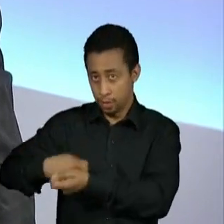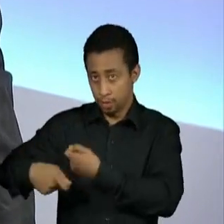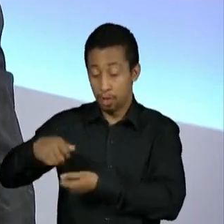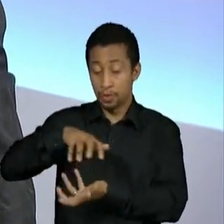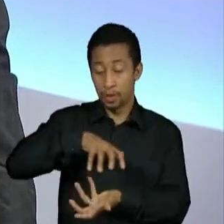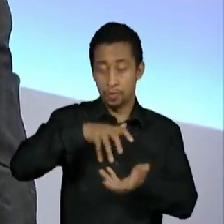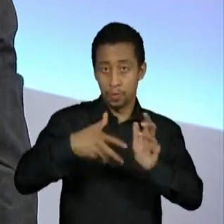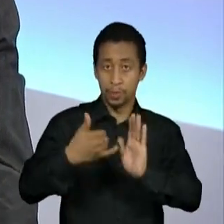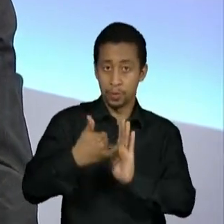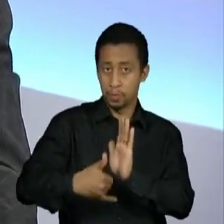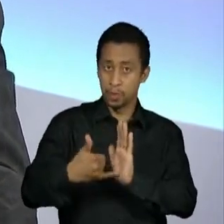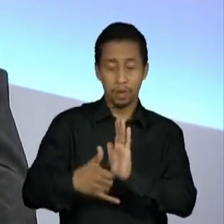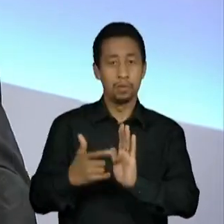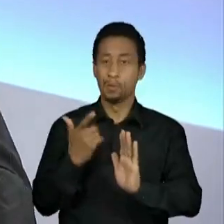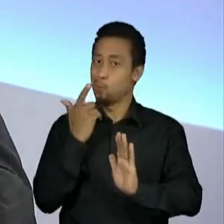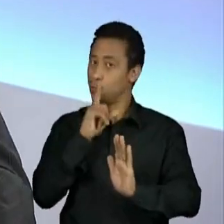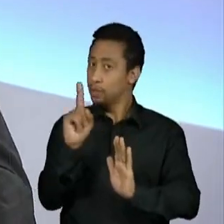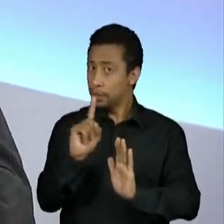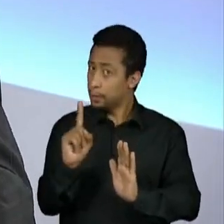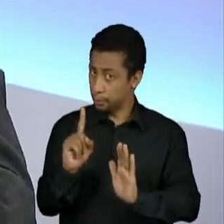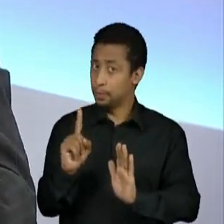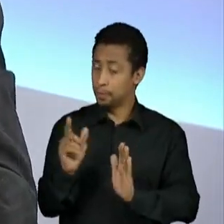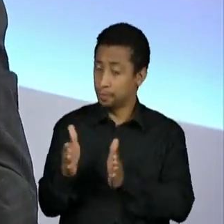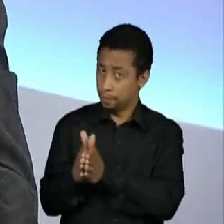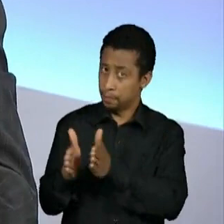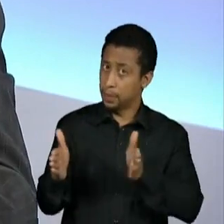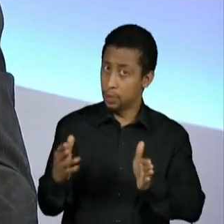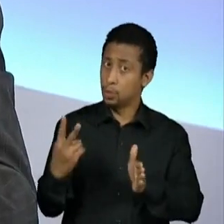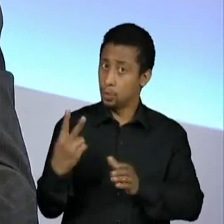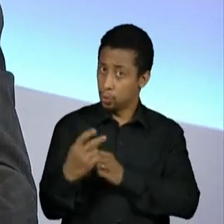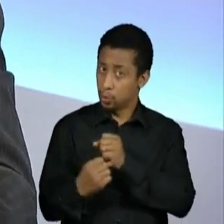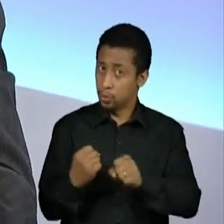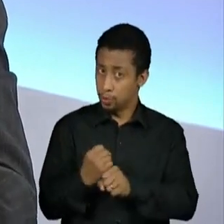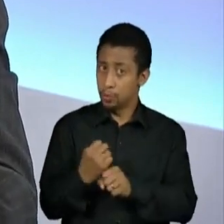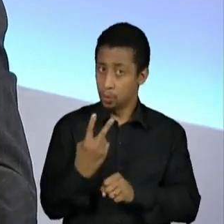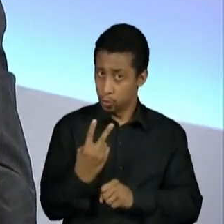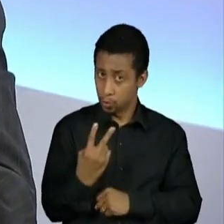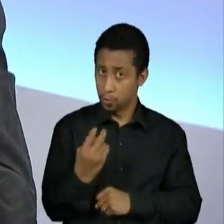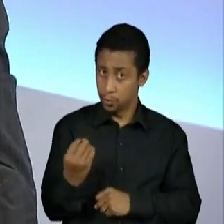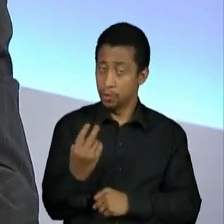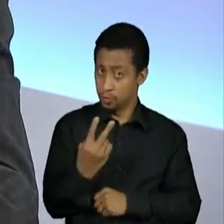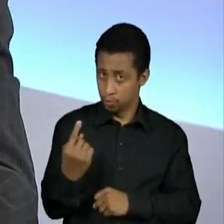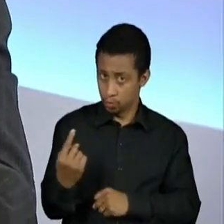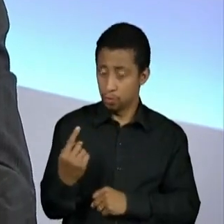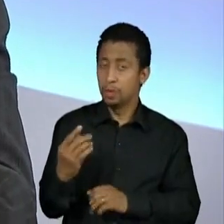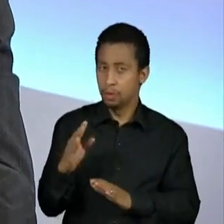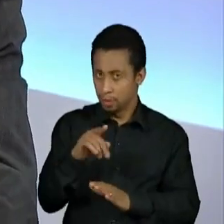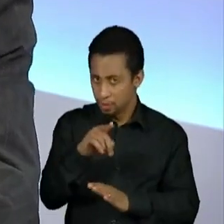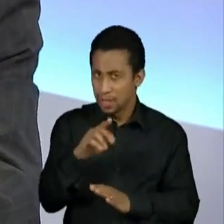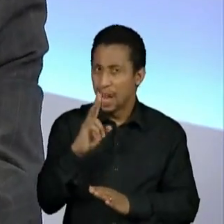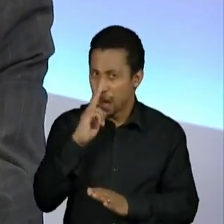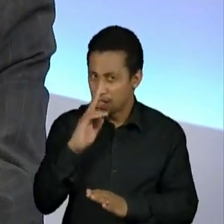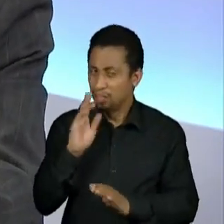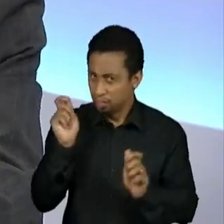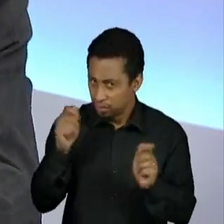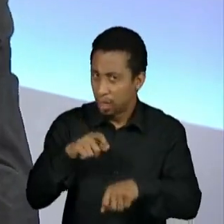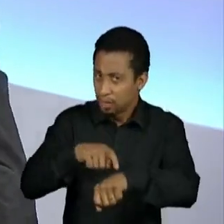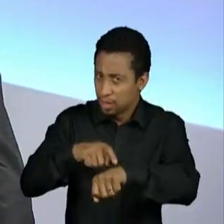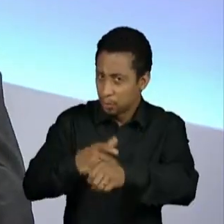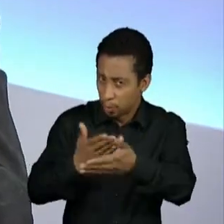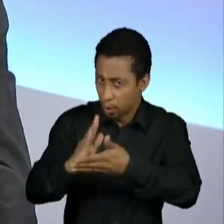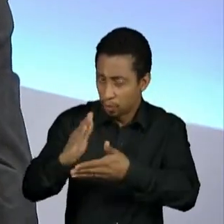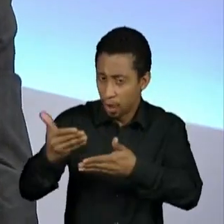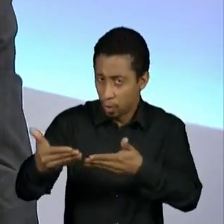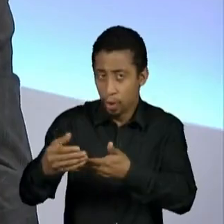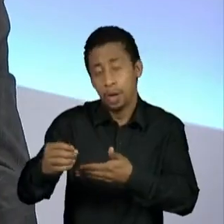em 2021. E ano que vem é um ano eleitoral. O senhor acha que tem alguma chance de aprovar ainda esse ano ou no próximo